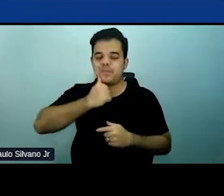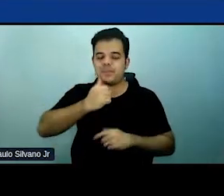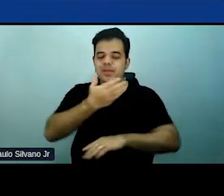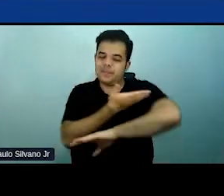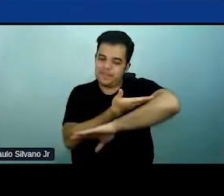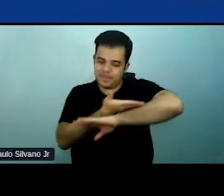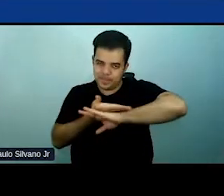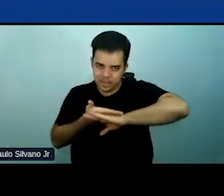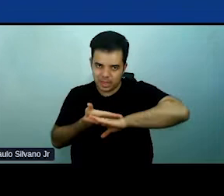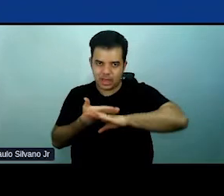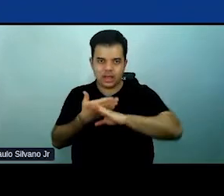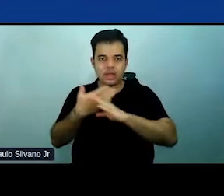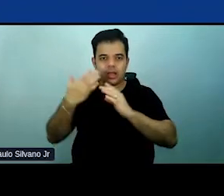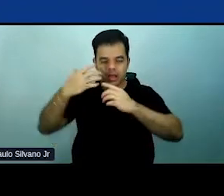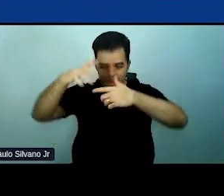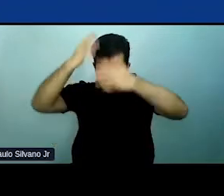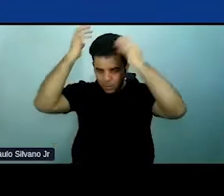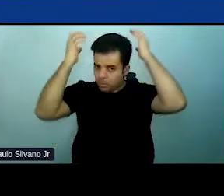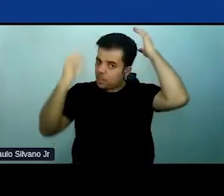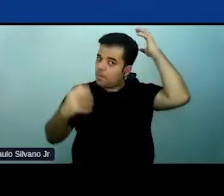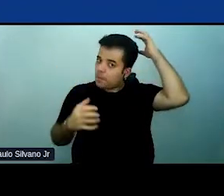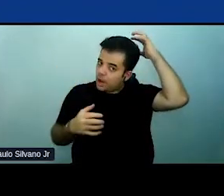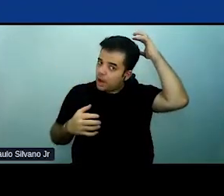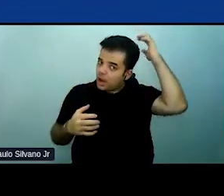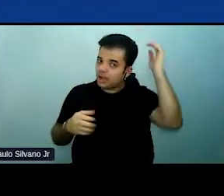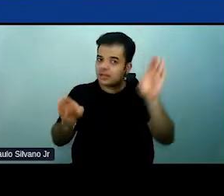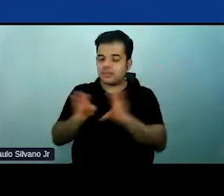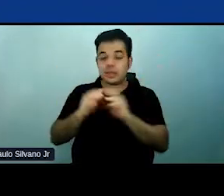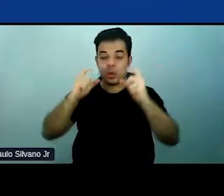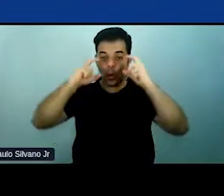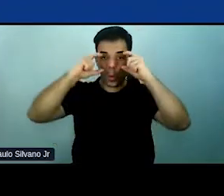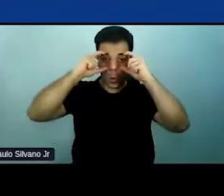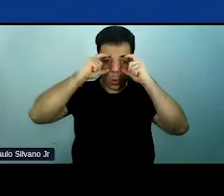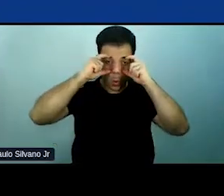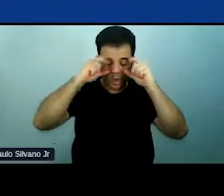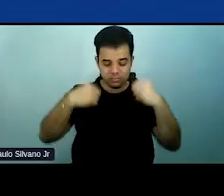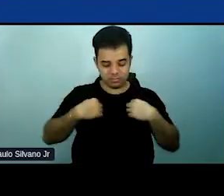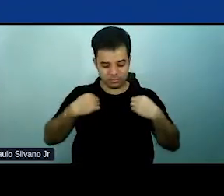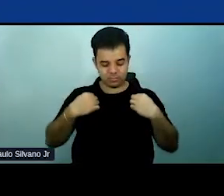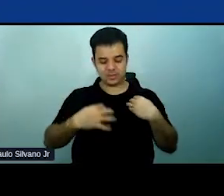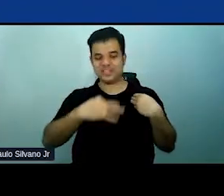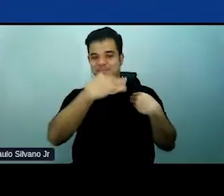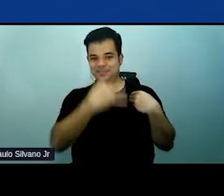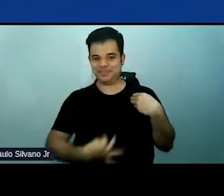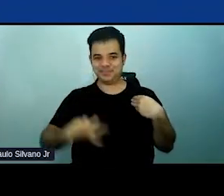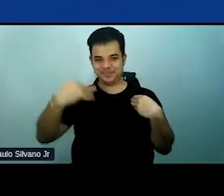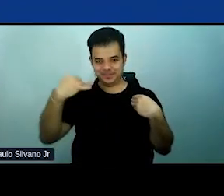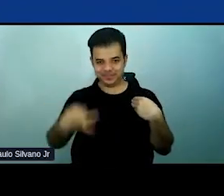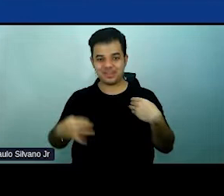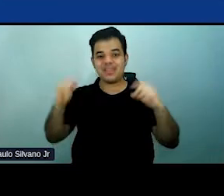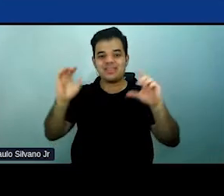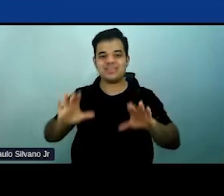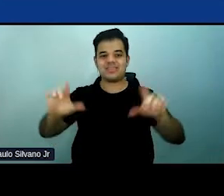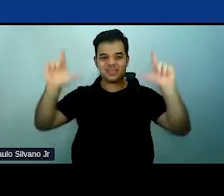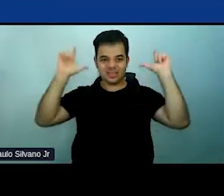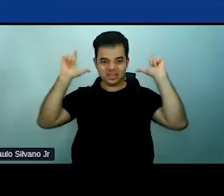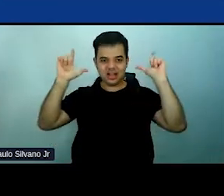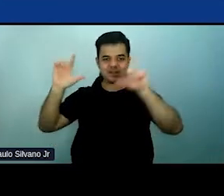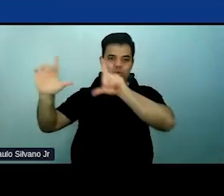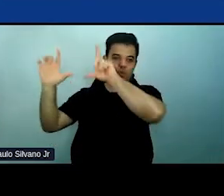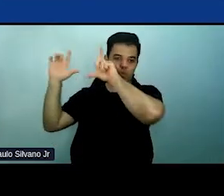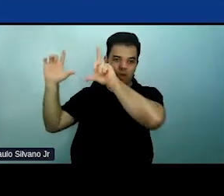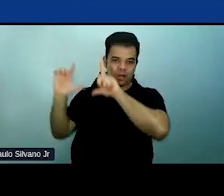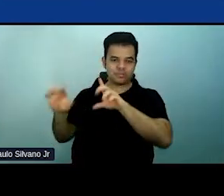branca, tô de cabelo amarrado, óculos, minha blusa listrada, tem 4 atrás de mim e